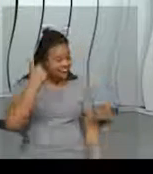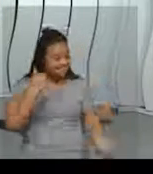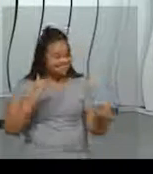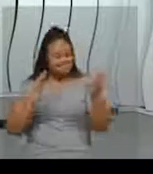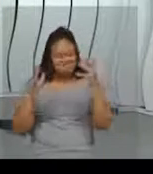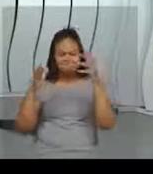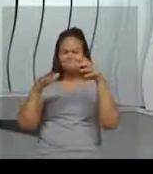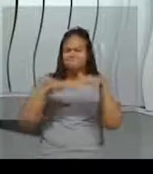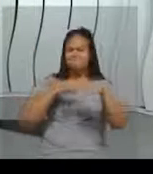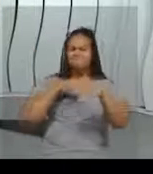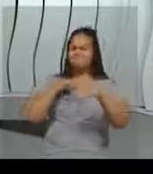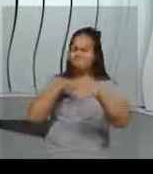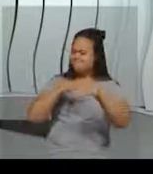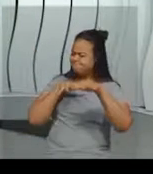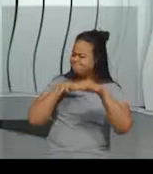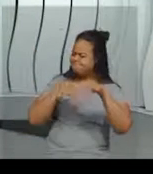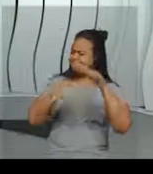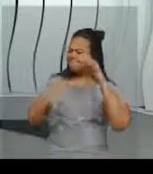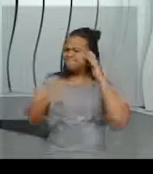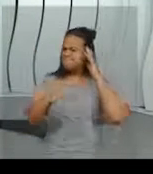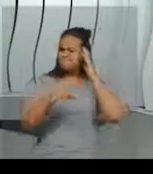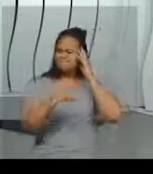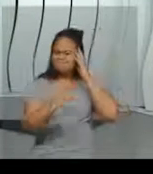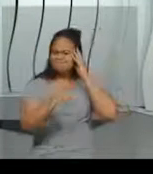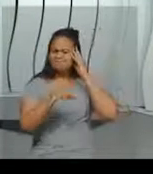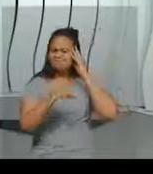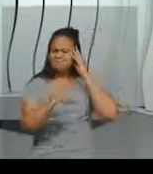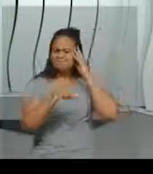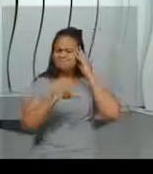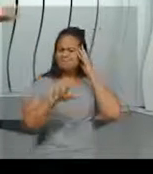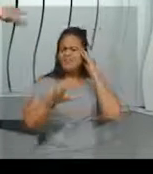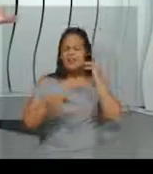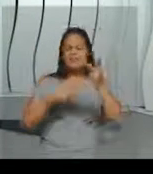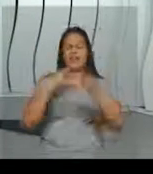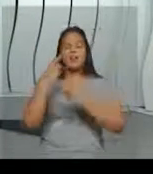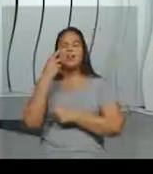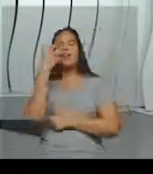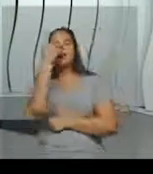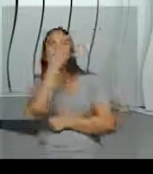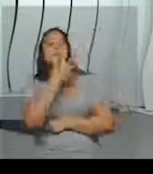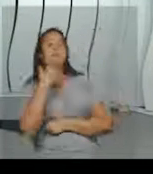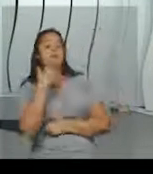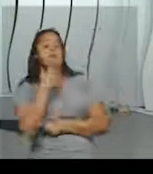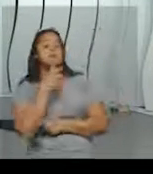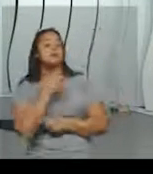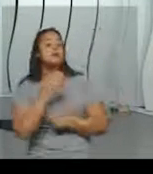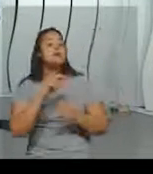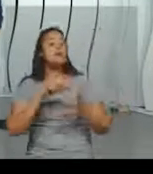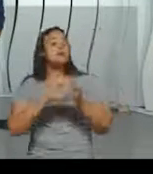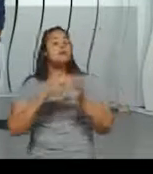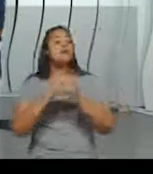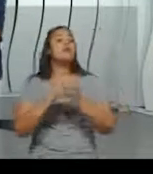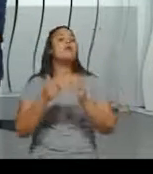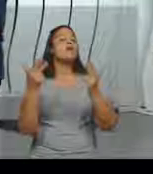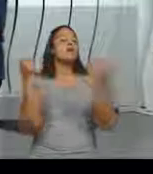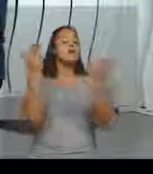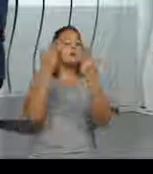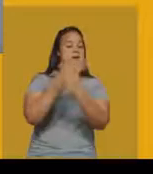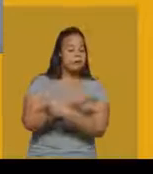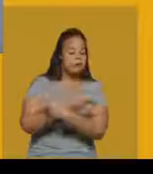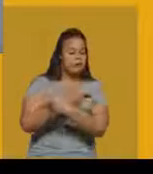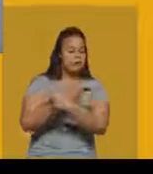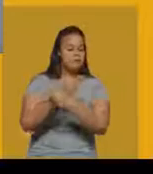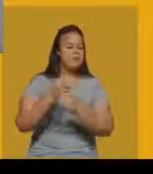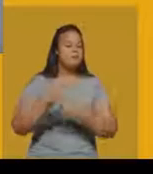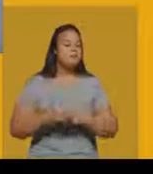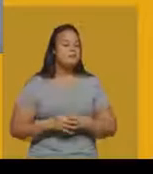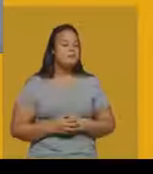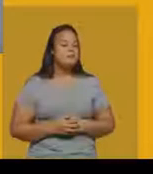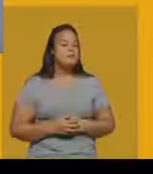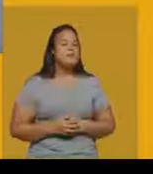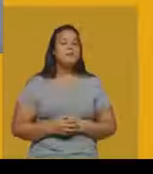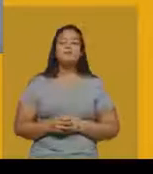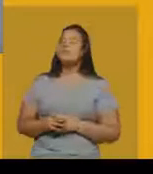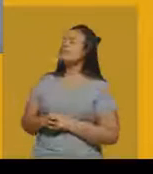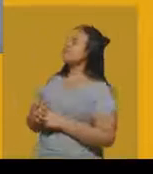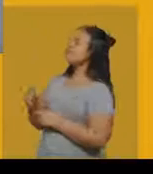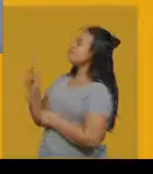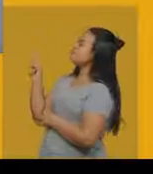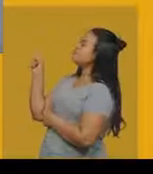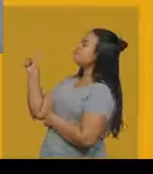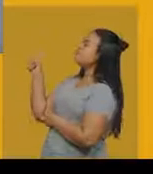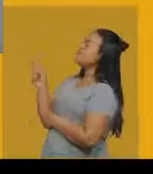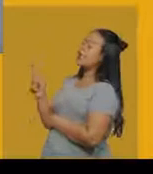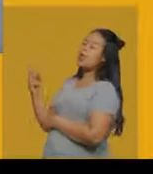também vai cantar, ele vai declamar suas letras por meio do rap. Bem, E aí eu trouxe aqui